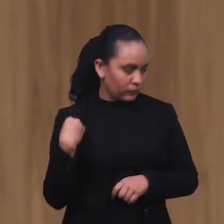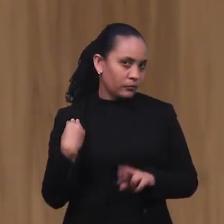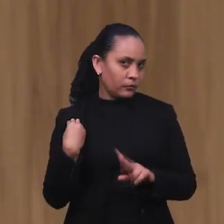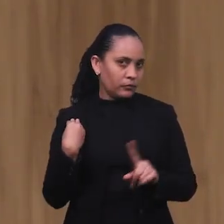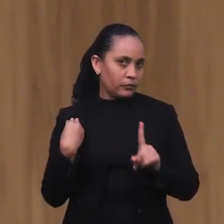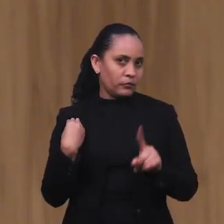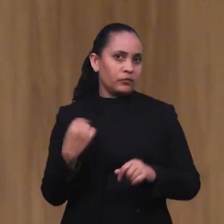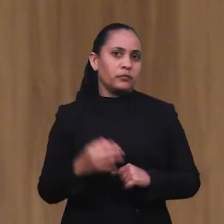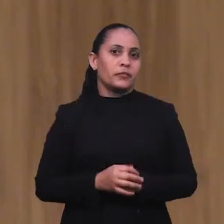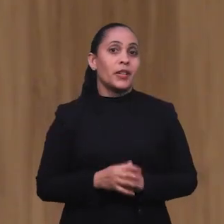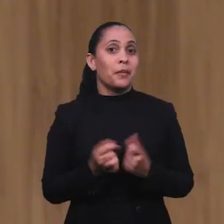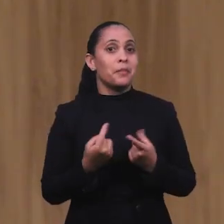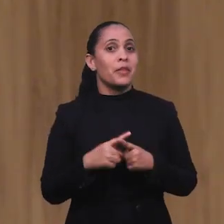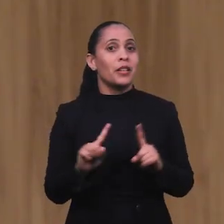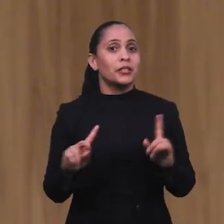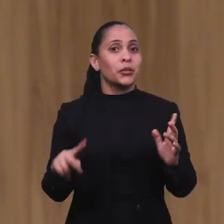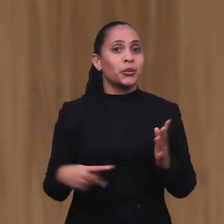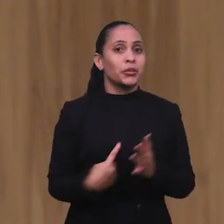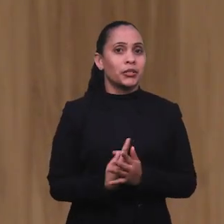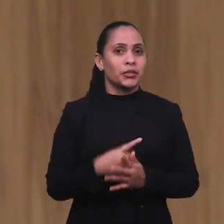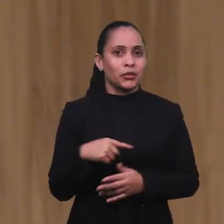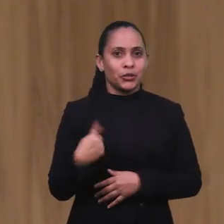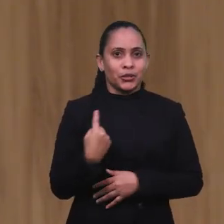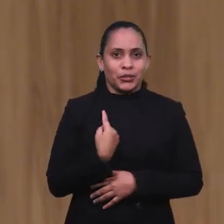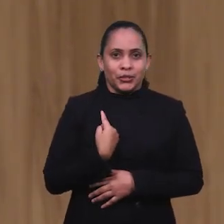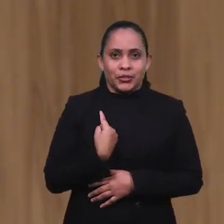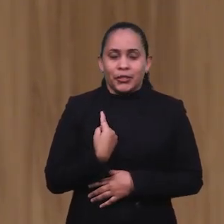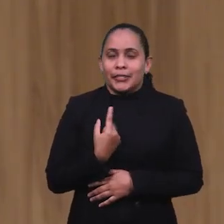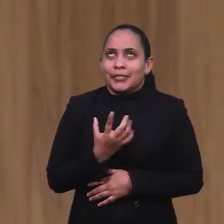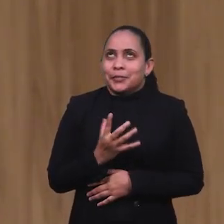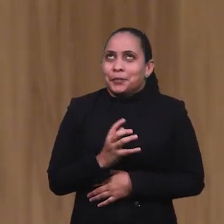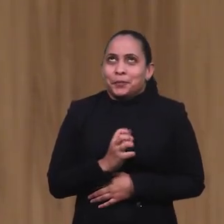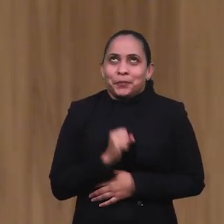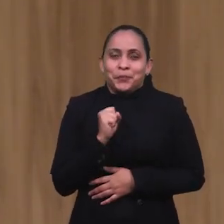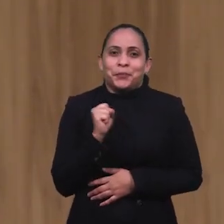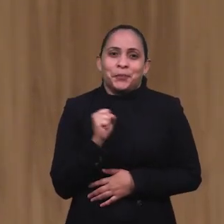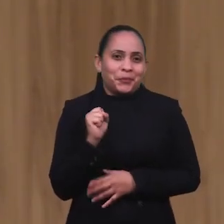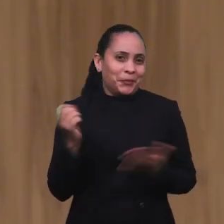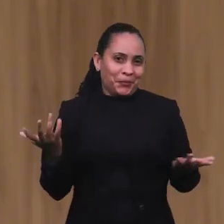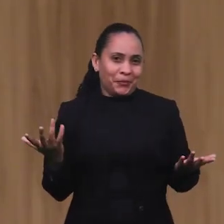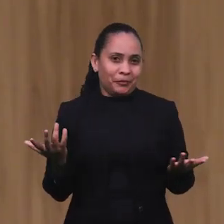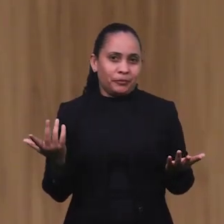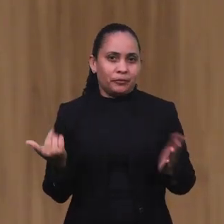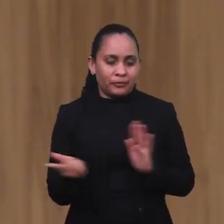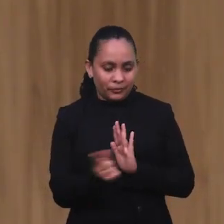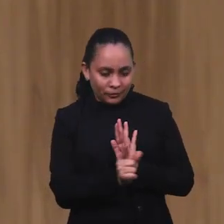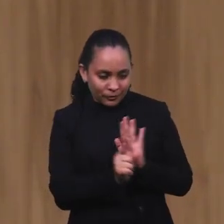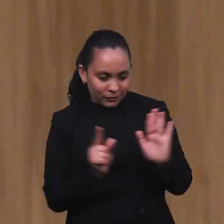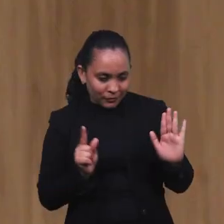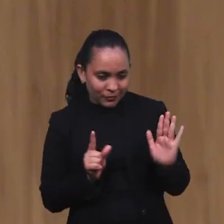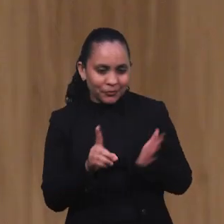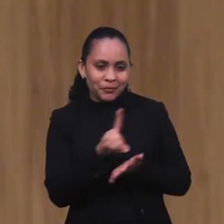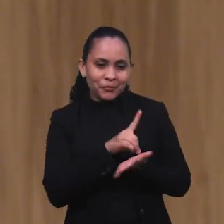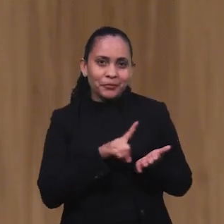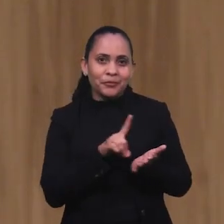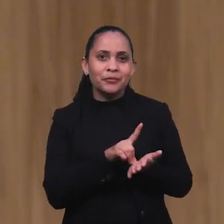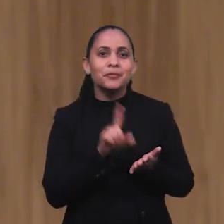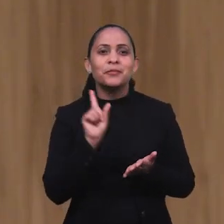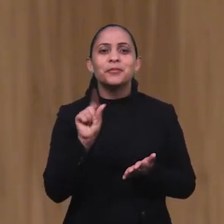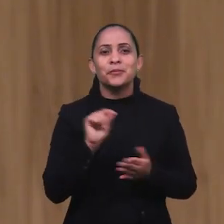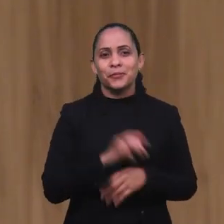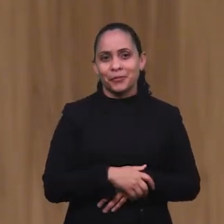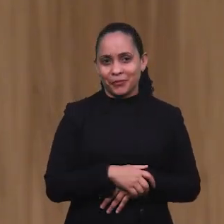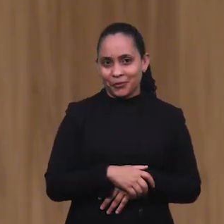não adora Maria. Mas o que acontece? Não adoramos, veneramos. Você vai ver no dicionário Aurélio falando assim, o que é